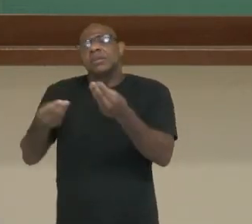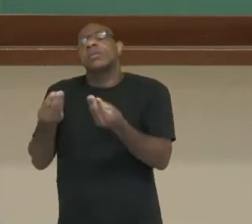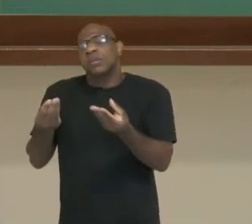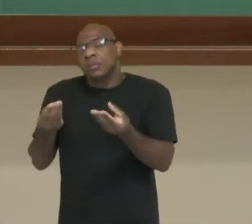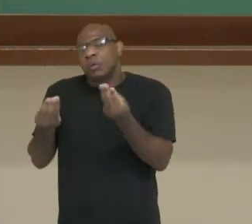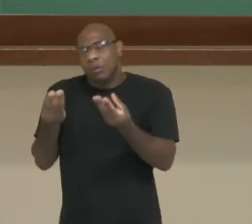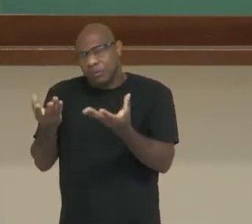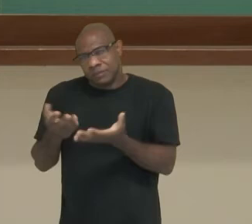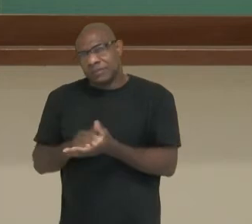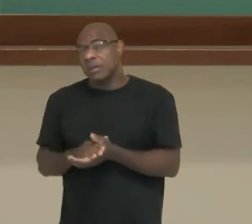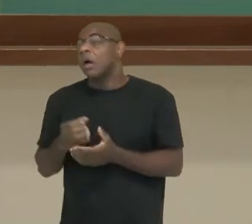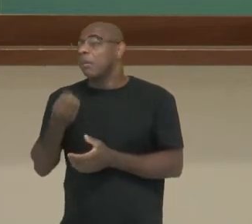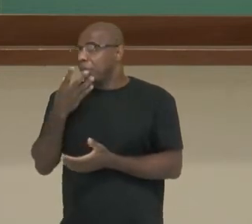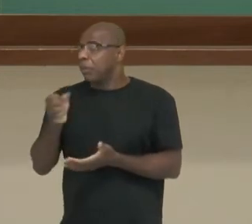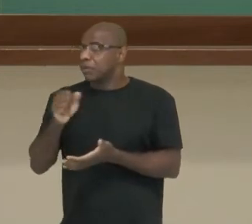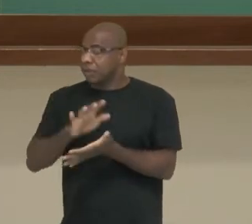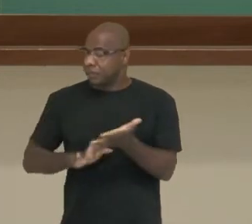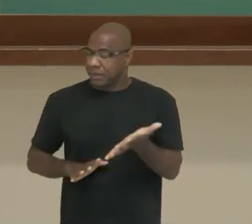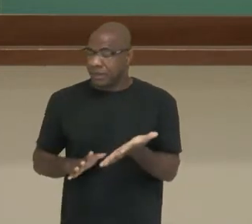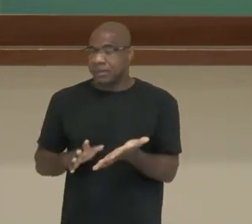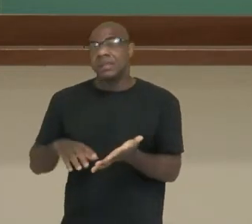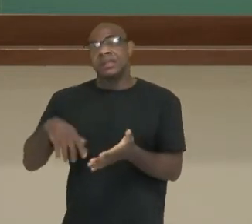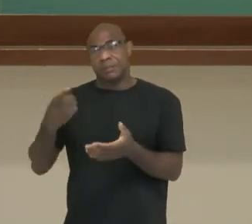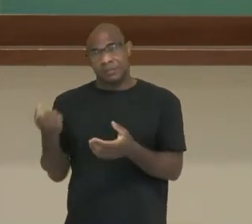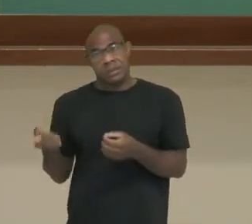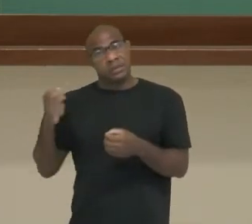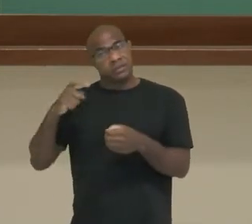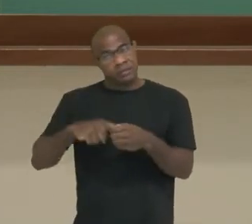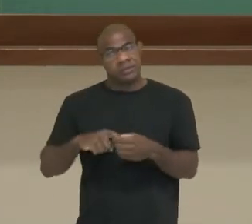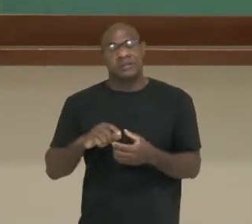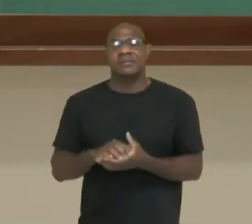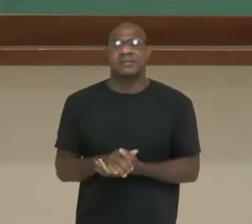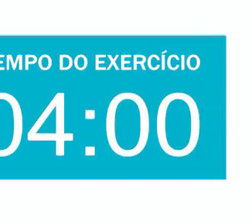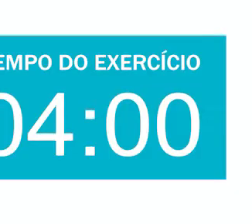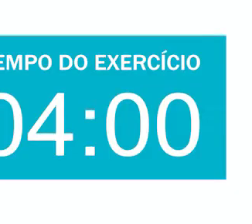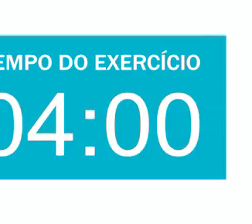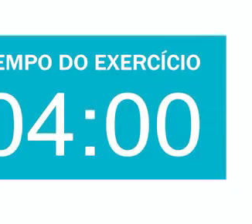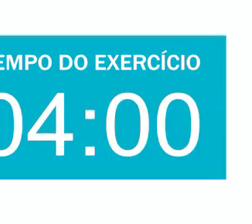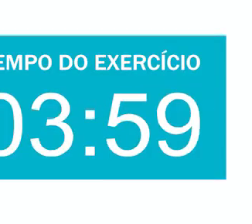boa atividade, até daqui a pouquinho. Eu e o Val já voltamos!